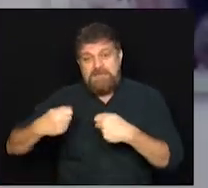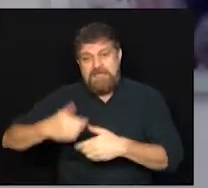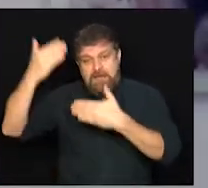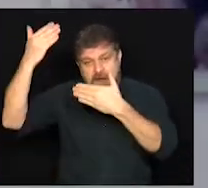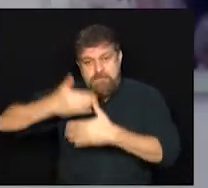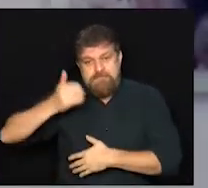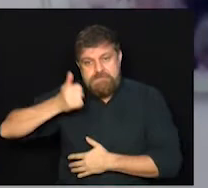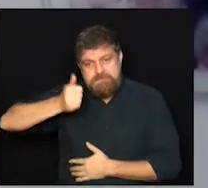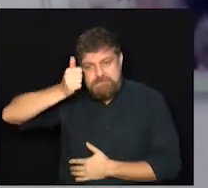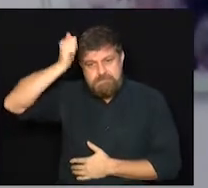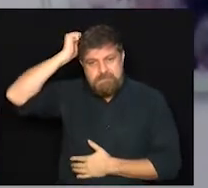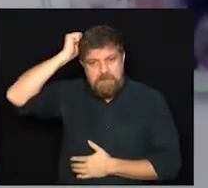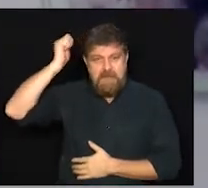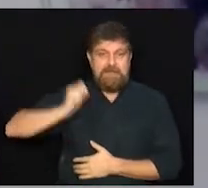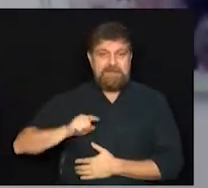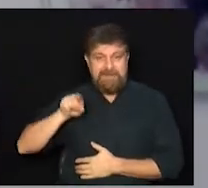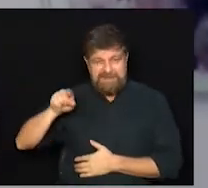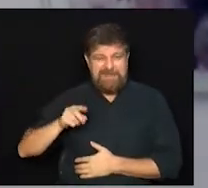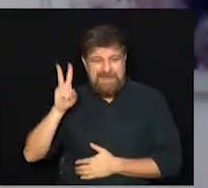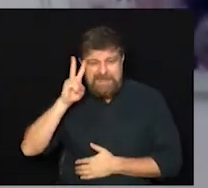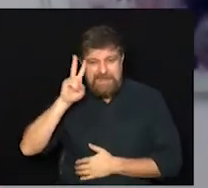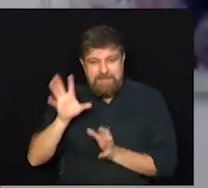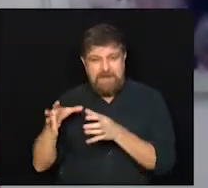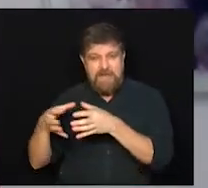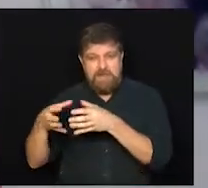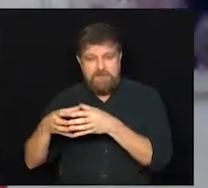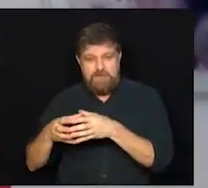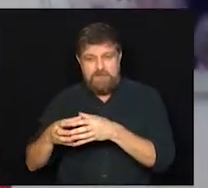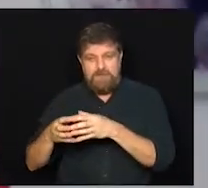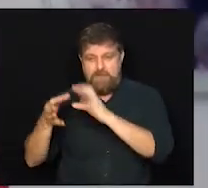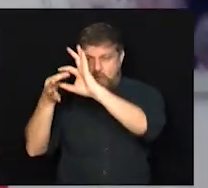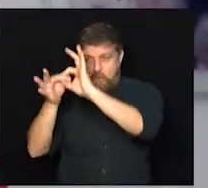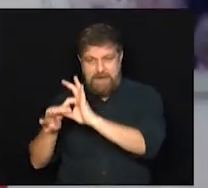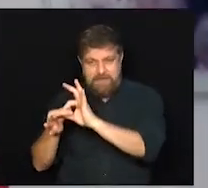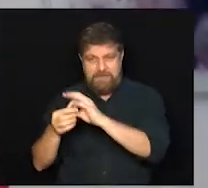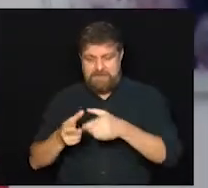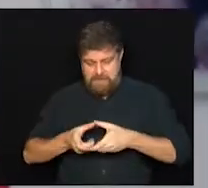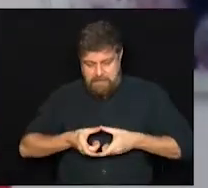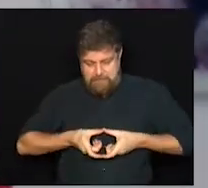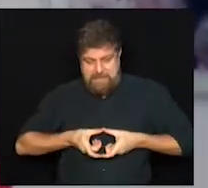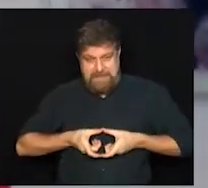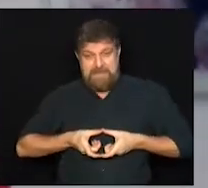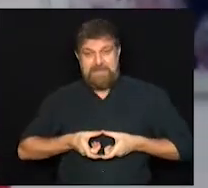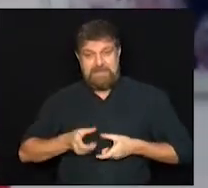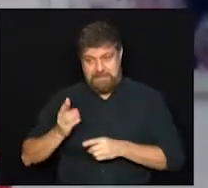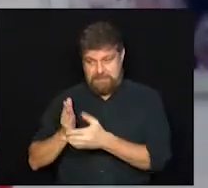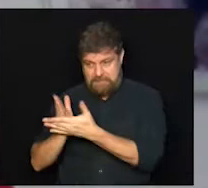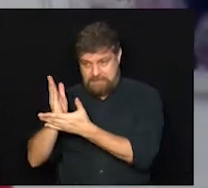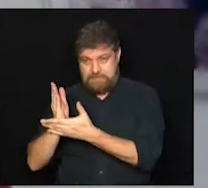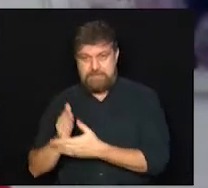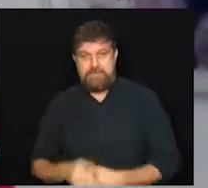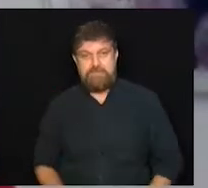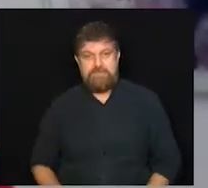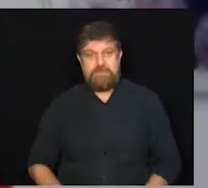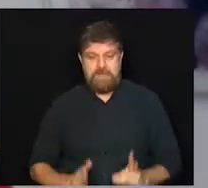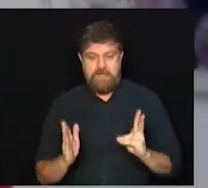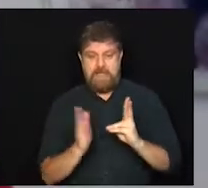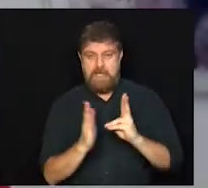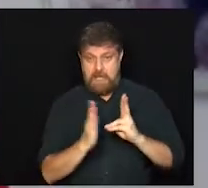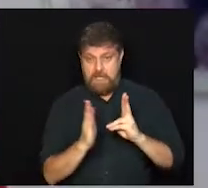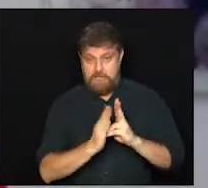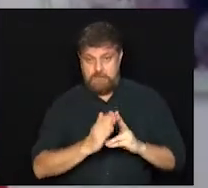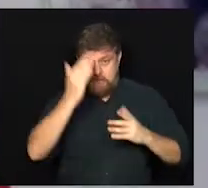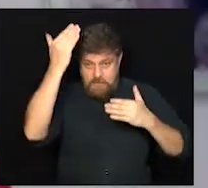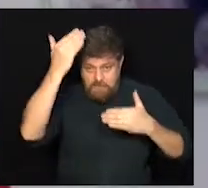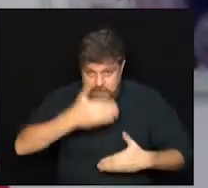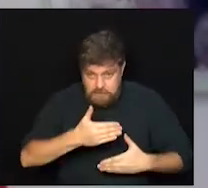que têm processo à parte, né? Aí sim. O vestibular indígena desse ano, ele foi postergado. Nós tomamos a